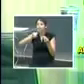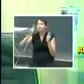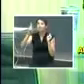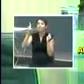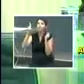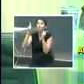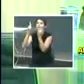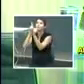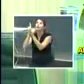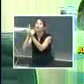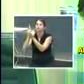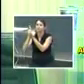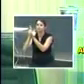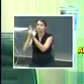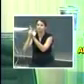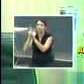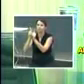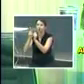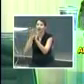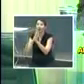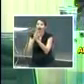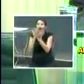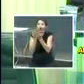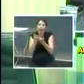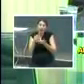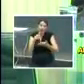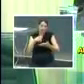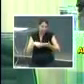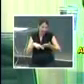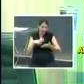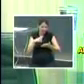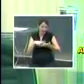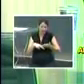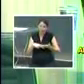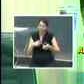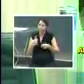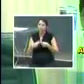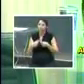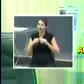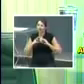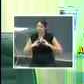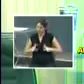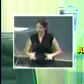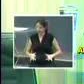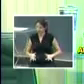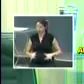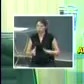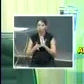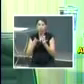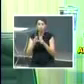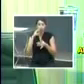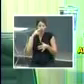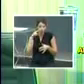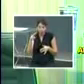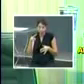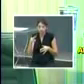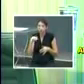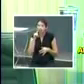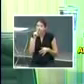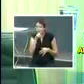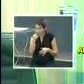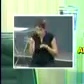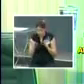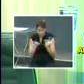Deus. E a palavra que nos deixa limpo, para que Ele olhe para nós e diga: agora você está preparado para aquilo que eu tenho preparado para ti.